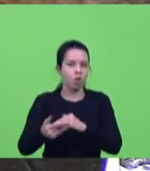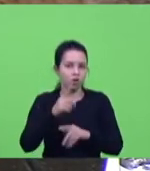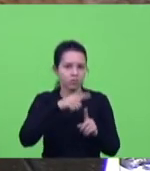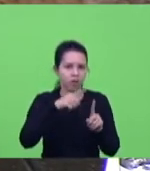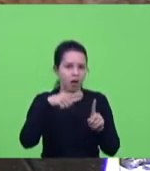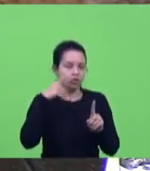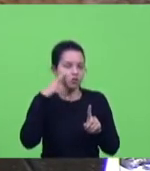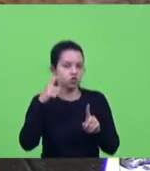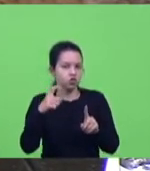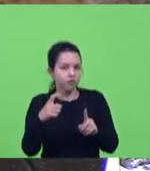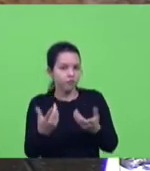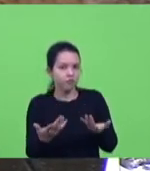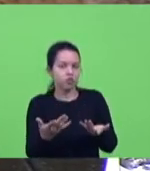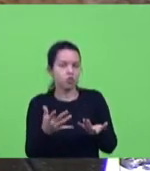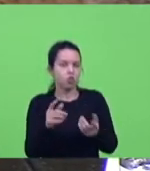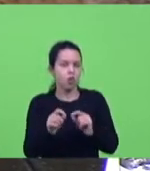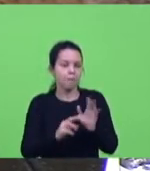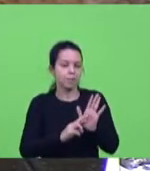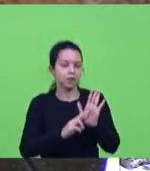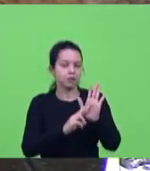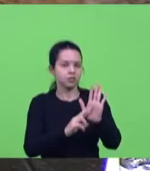que se representa